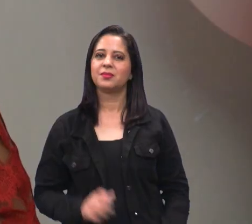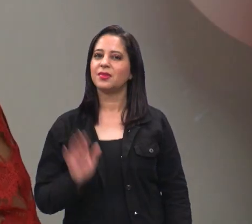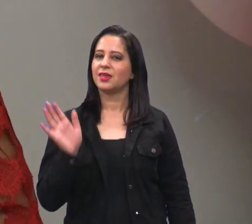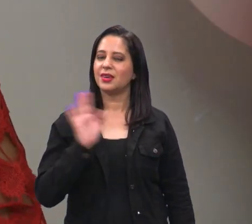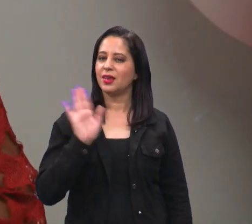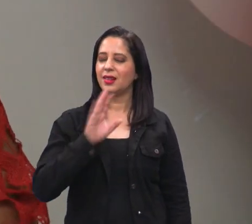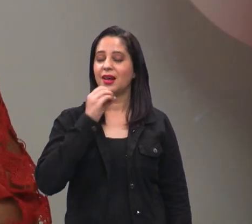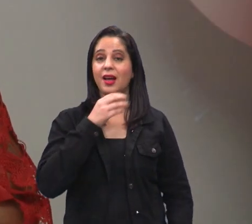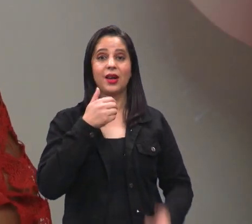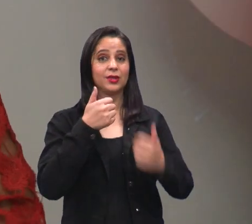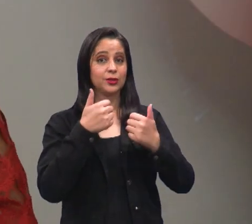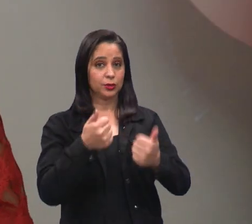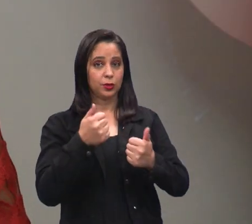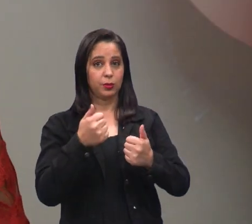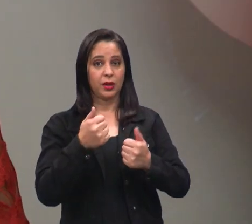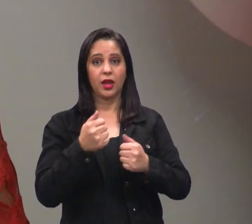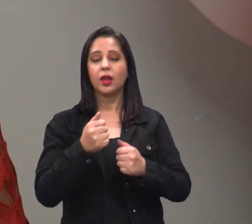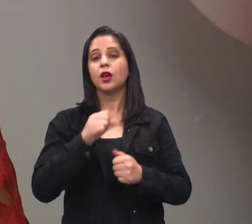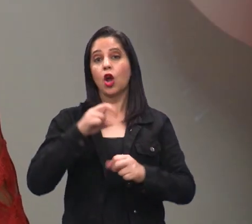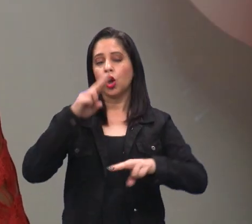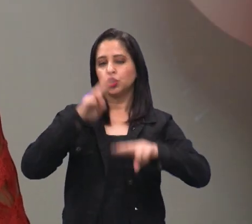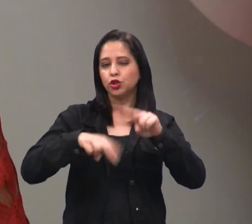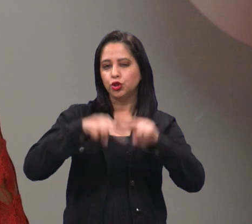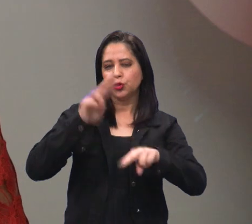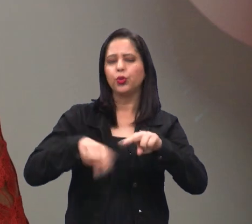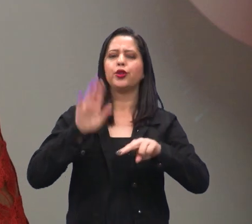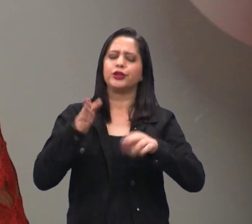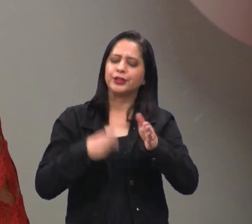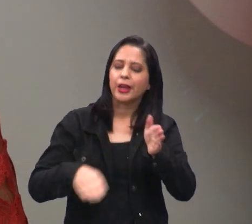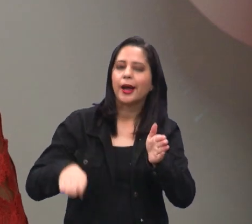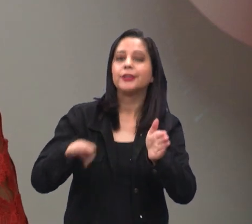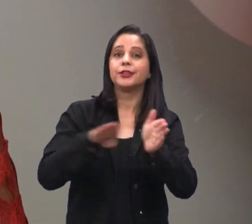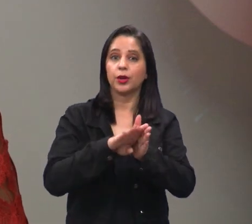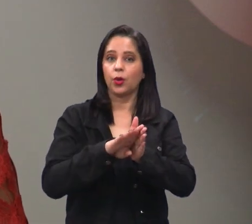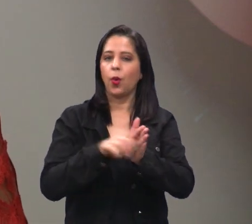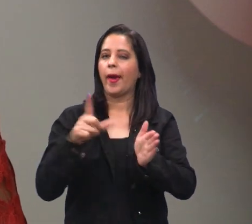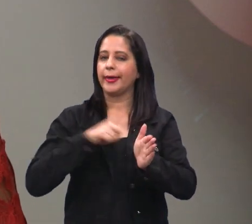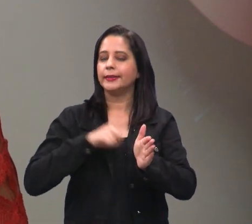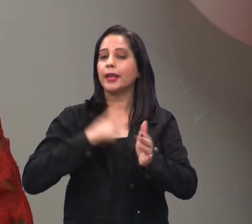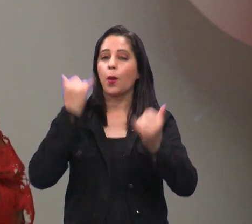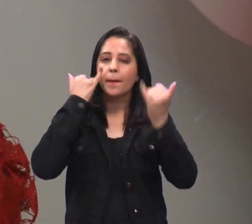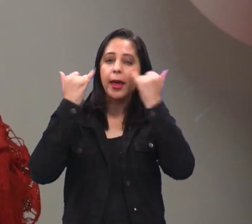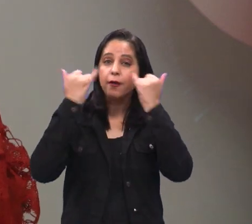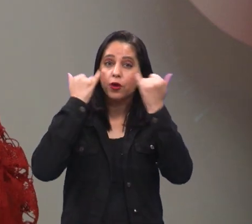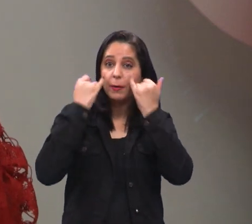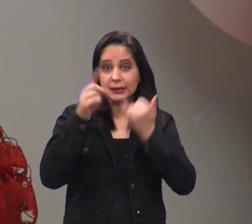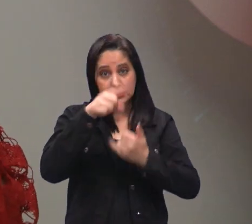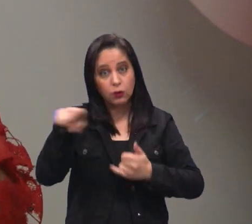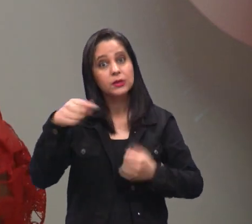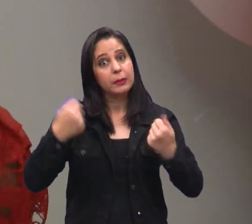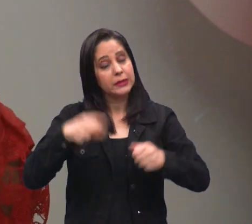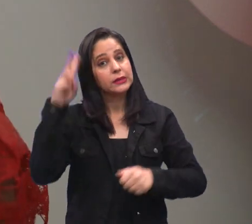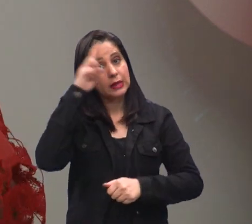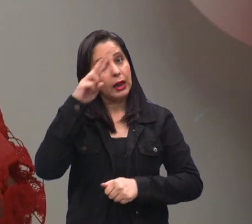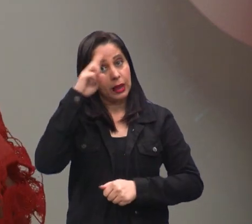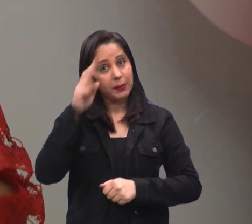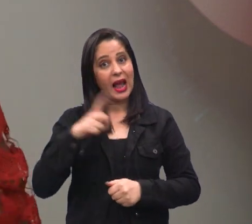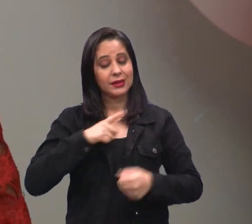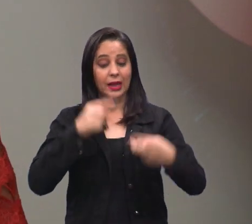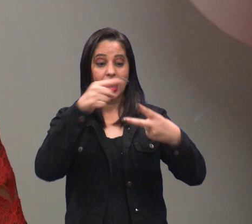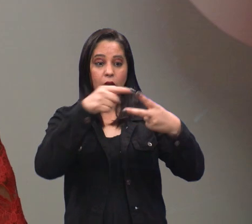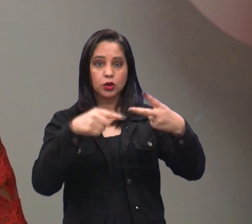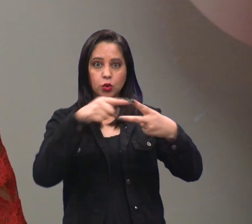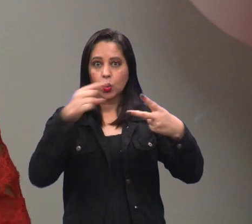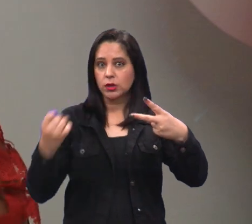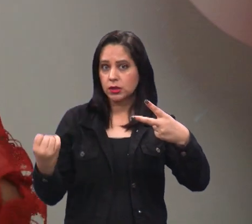Olá, tudo bem? Junho chegou e com ele um lembrete poderoso. Este é o mês em que celebramos duas datas que têm tudo a ver